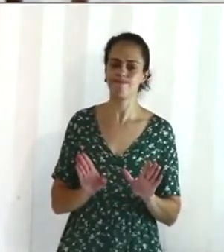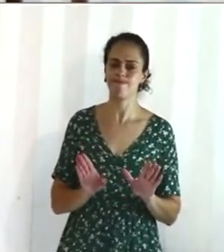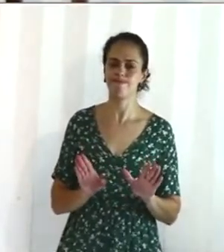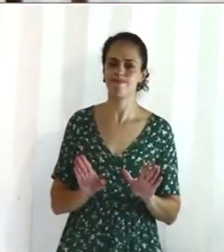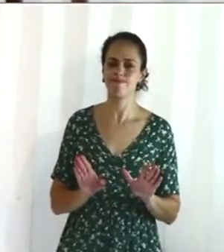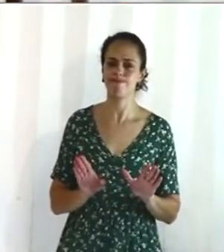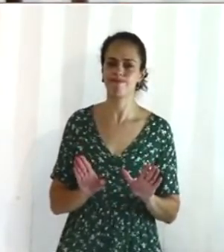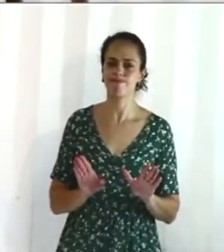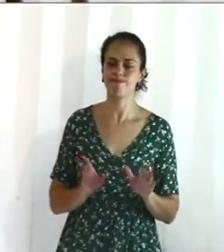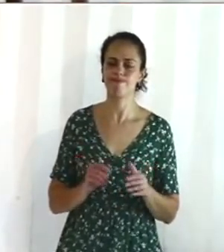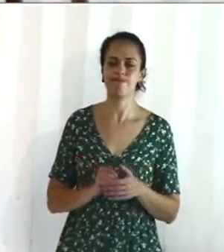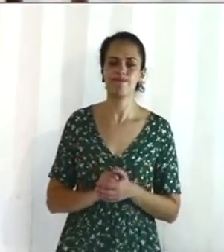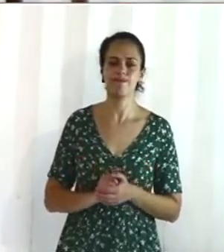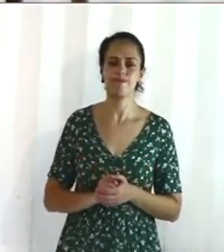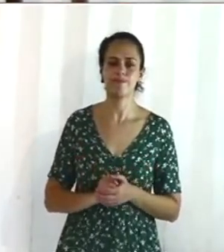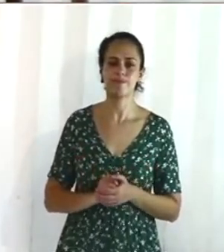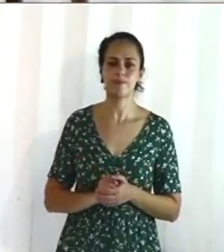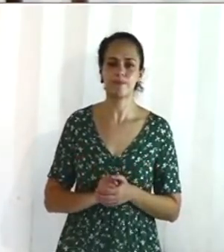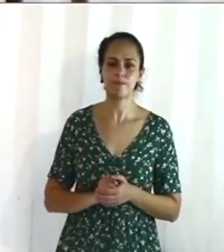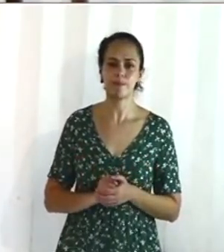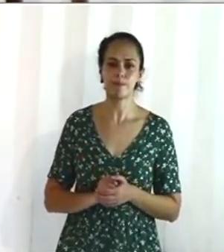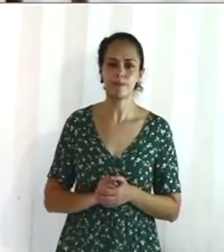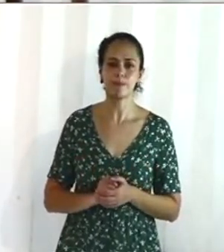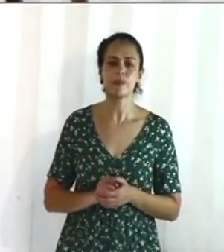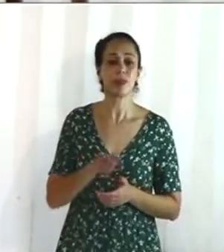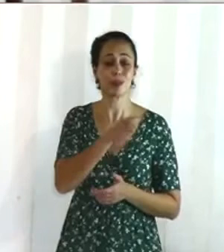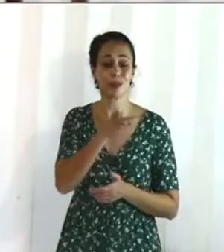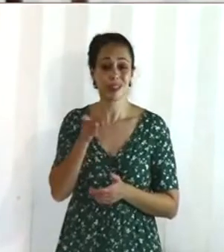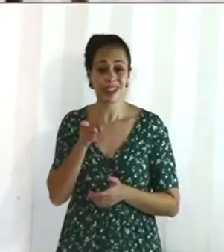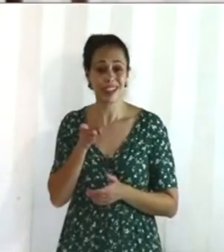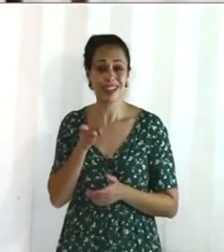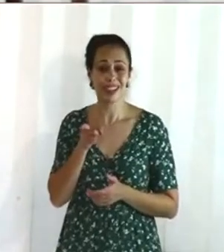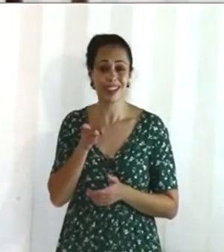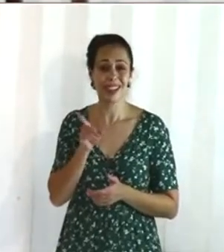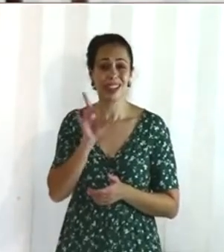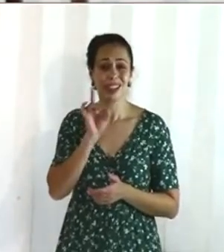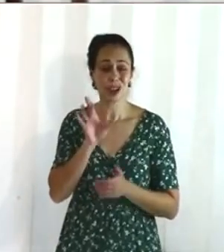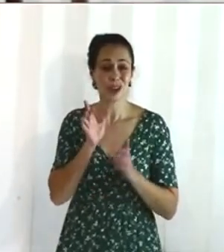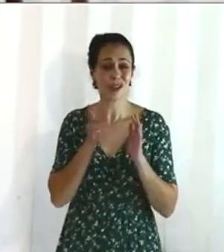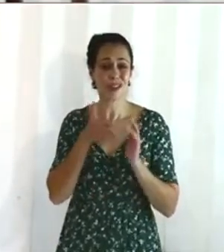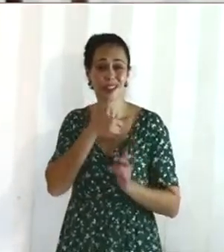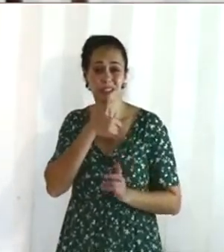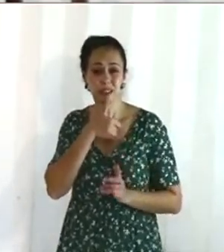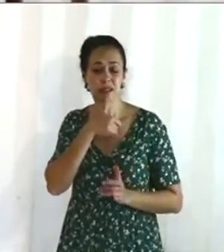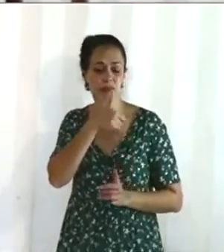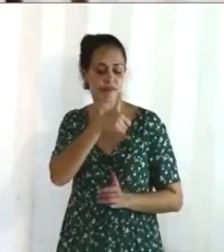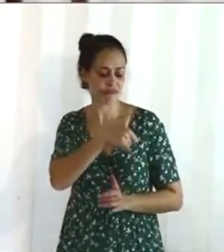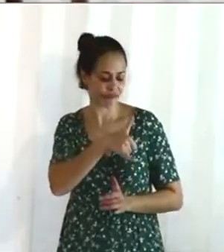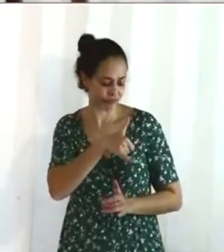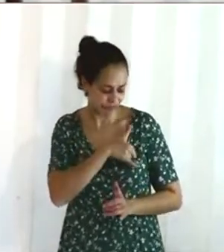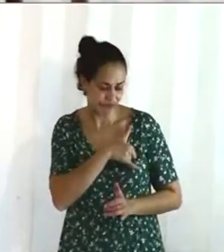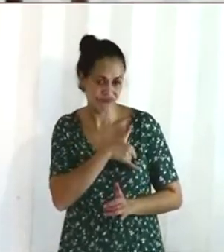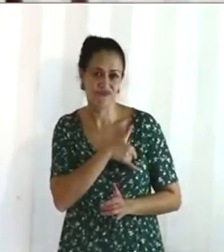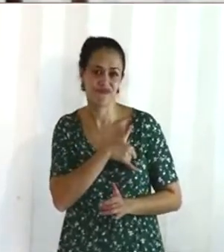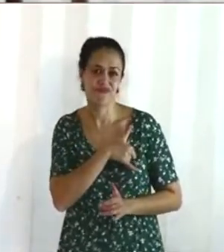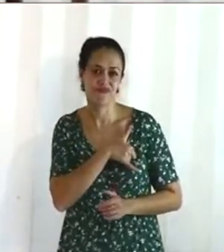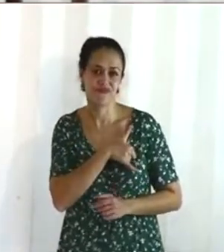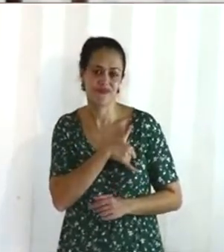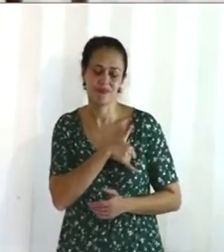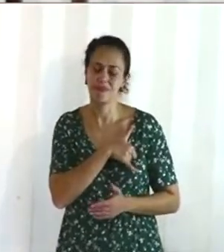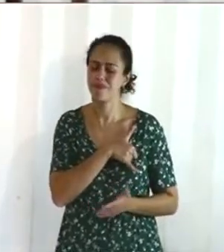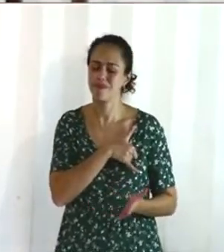a alegria eterna, não está olhando para a verdadeira esperança. A salvação é essa